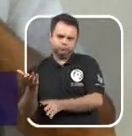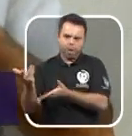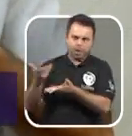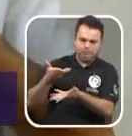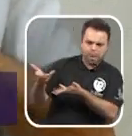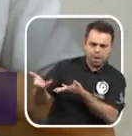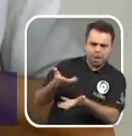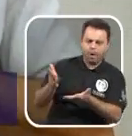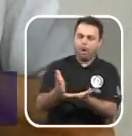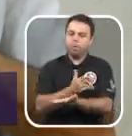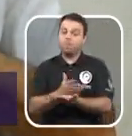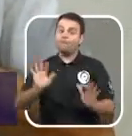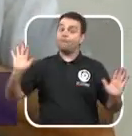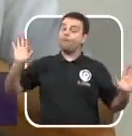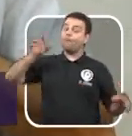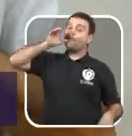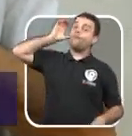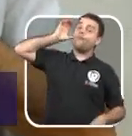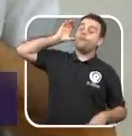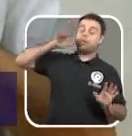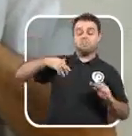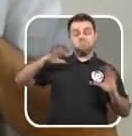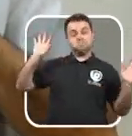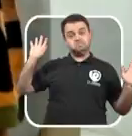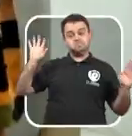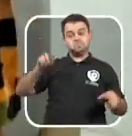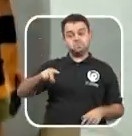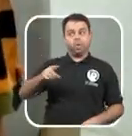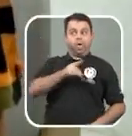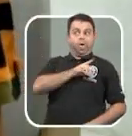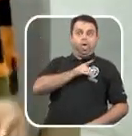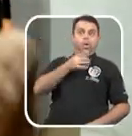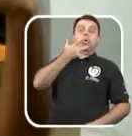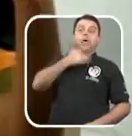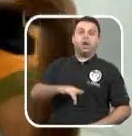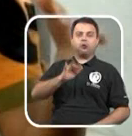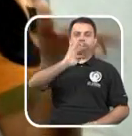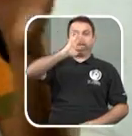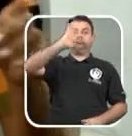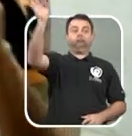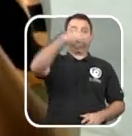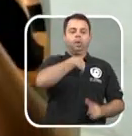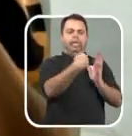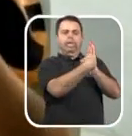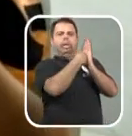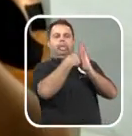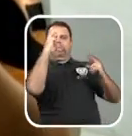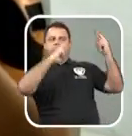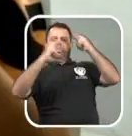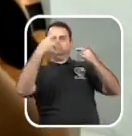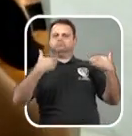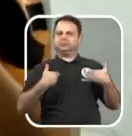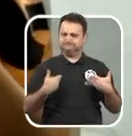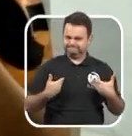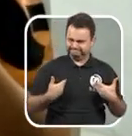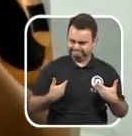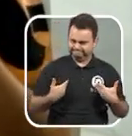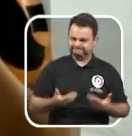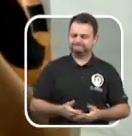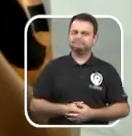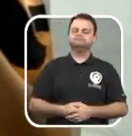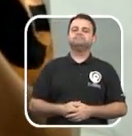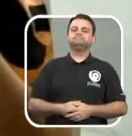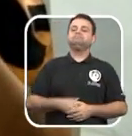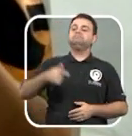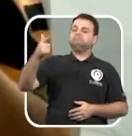de cair num aprofundamento de investigação. Vereador, ainda falando dos desdobramentos dessa questão da terceirização, o senhor tem um